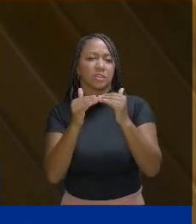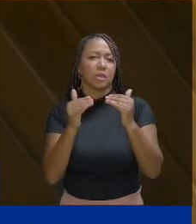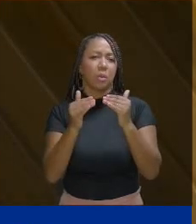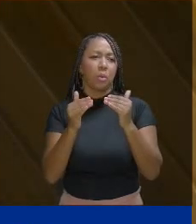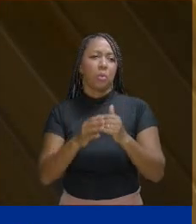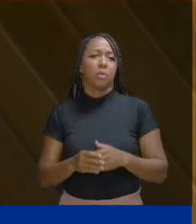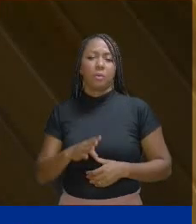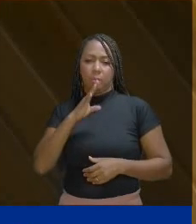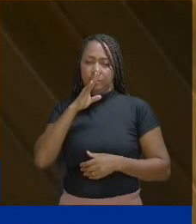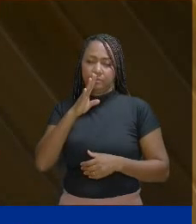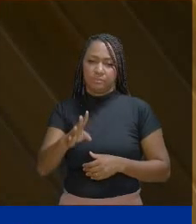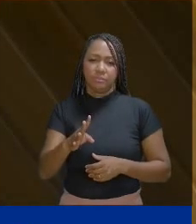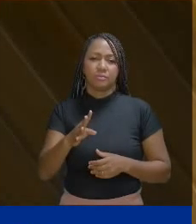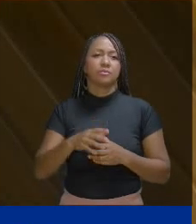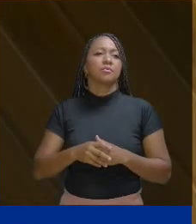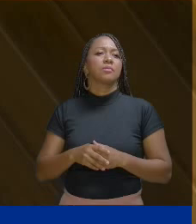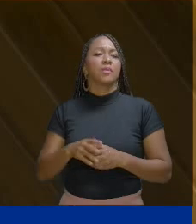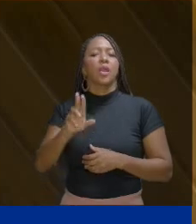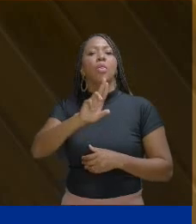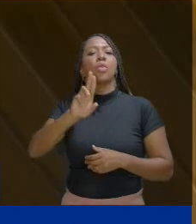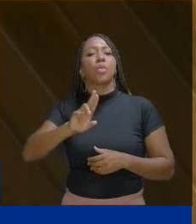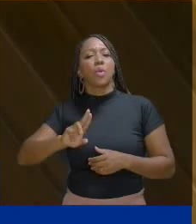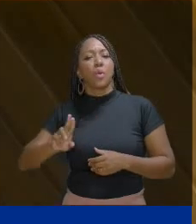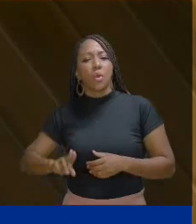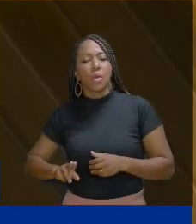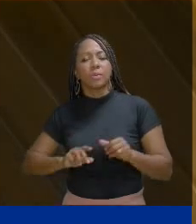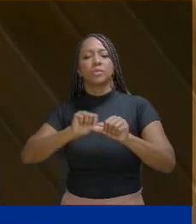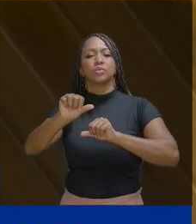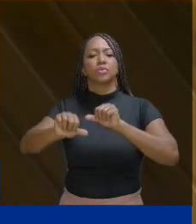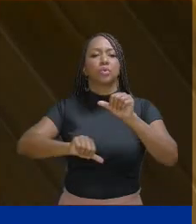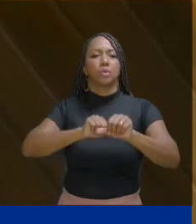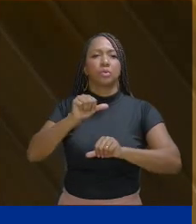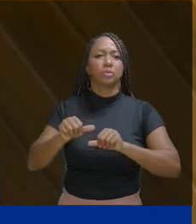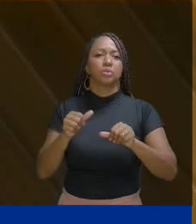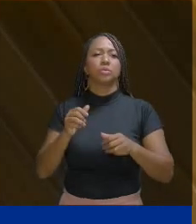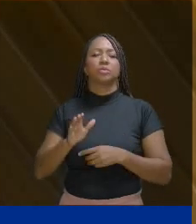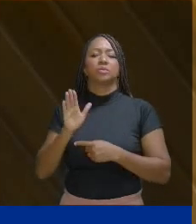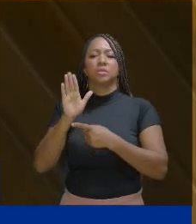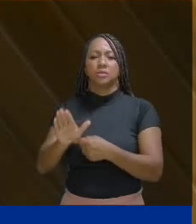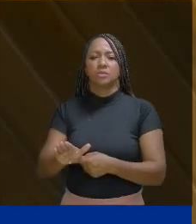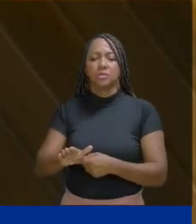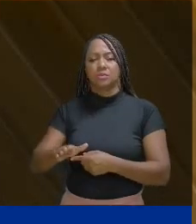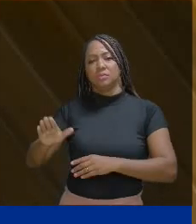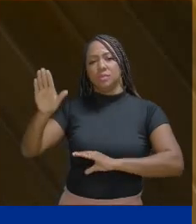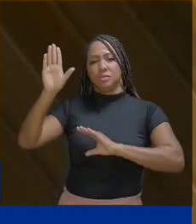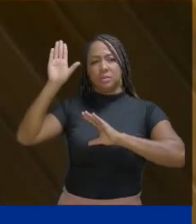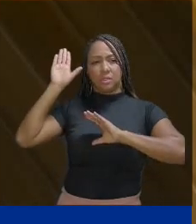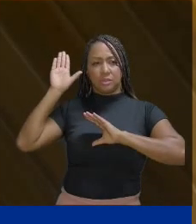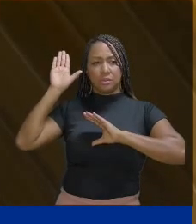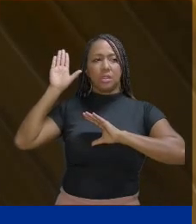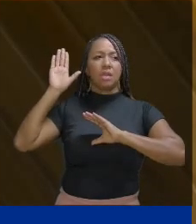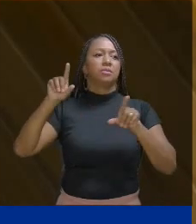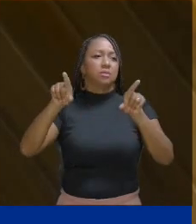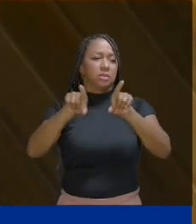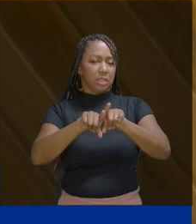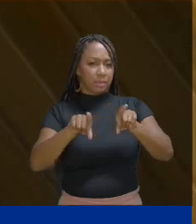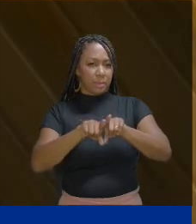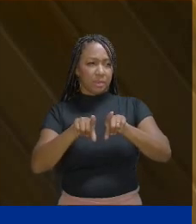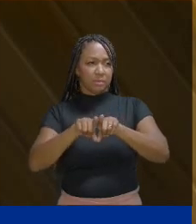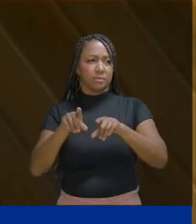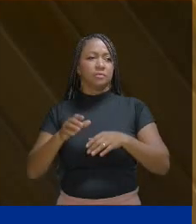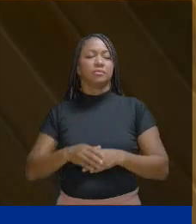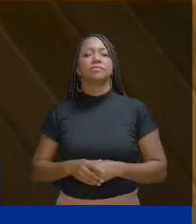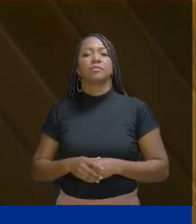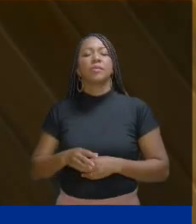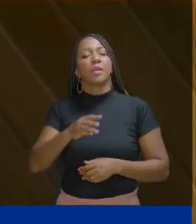com a acusação, seriam codinomes para a troca de vantagens em benefício do candidato. Além disso, o